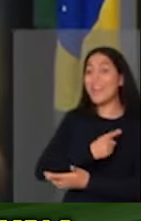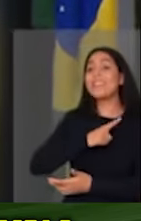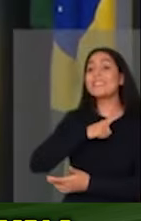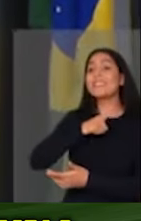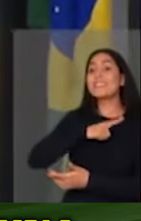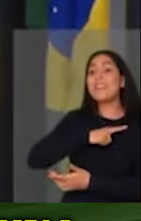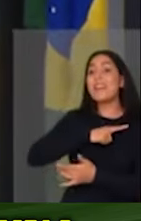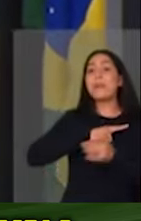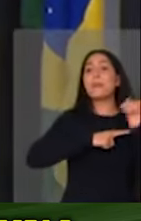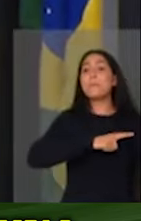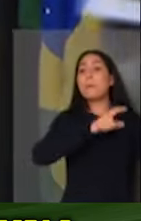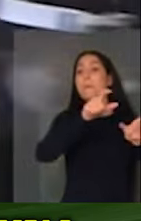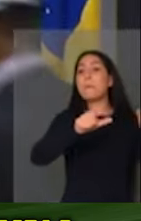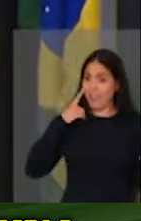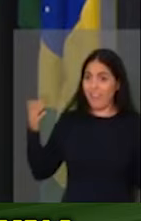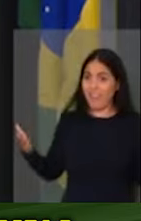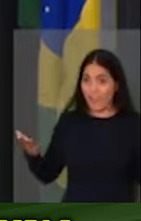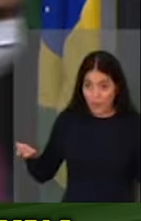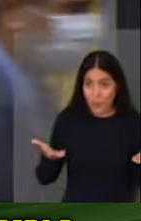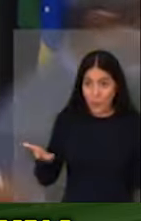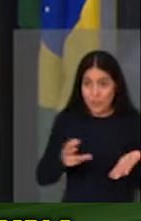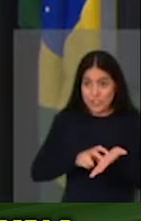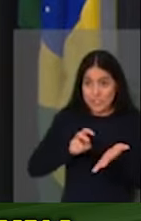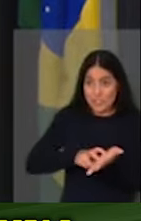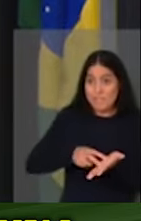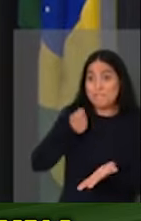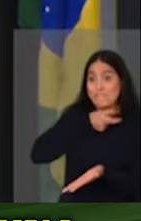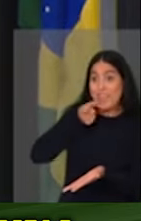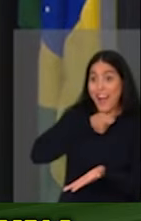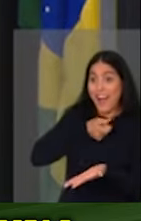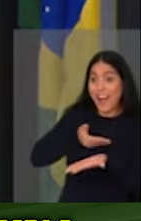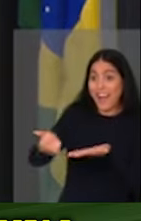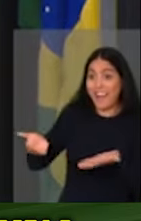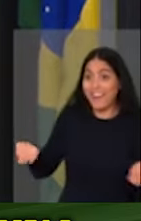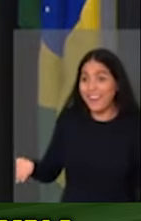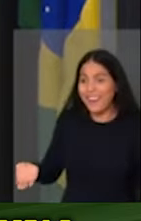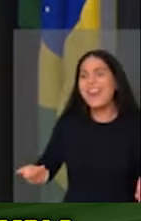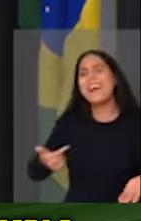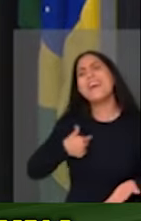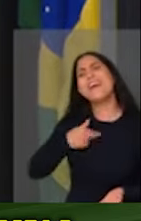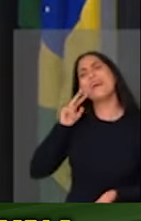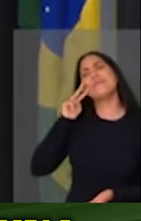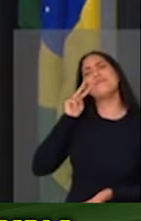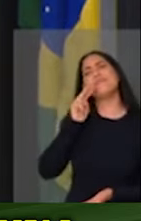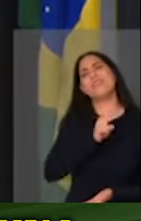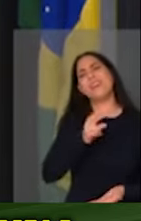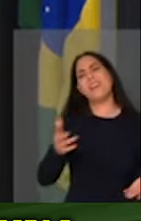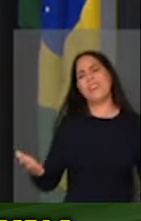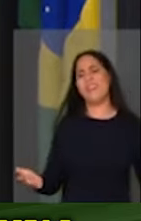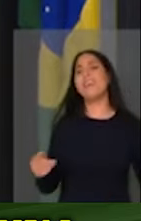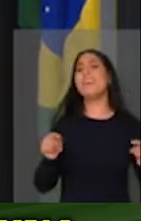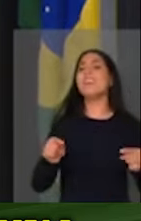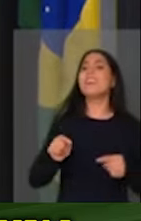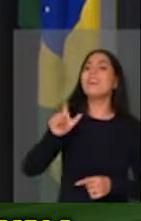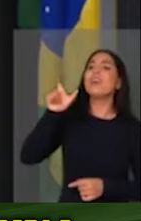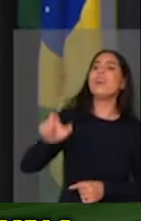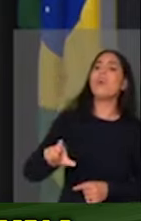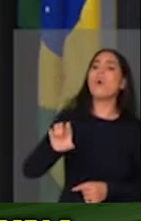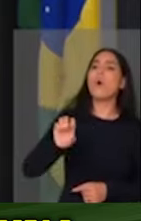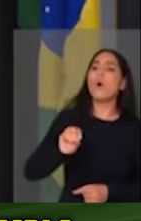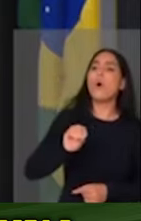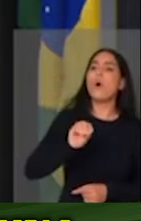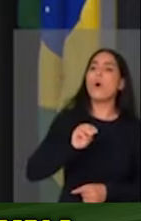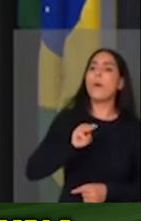que envergonham o nosso país. Hoje eu vi Omar Aziz, mais conhecido como Omar de Lama